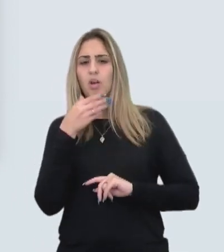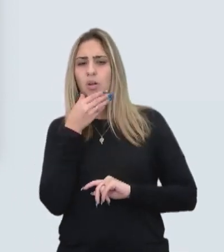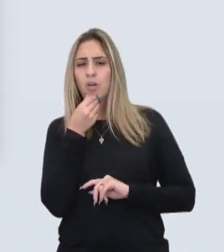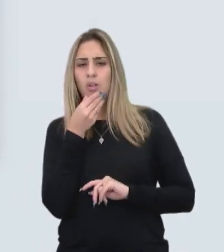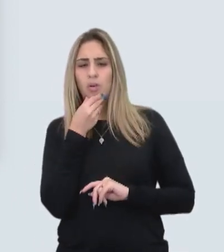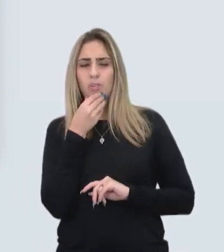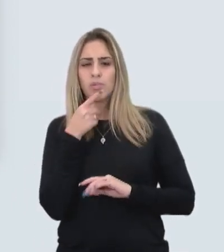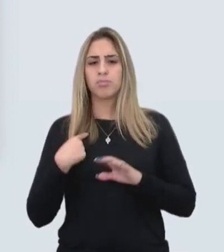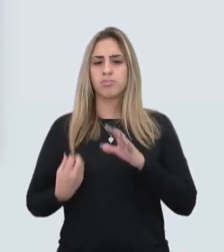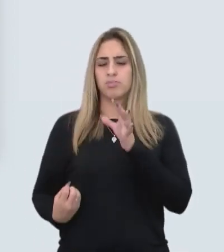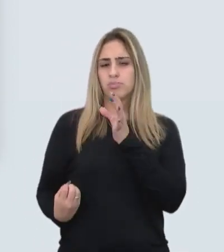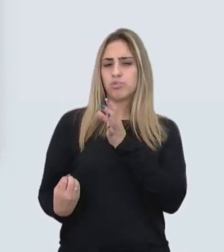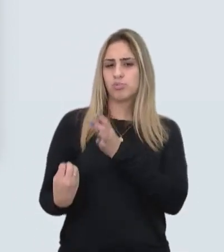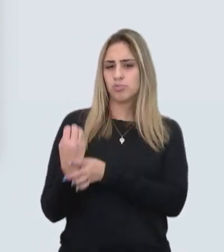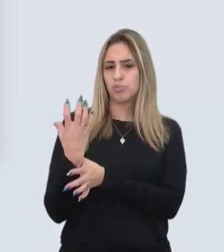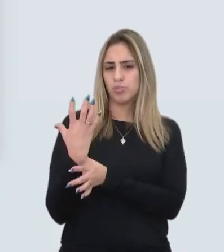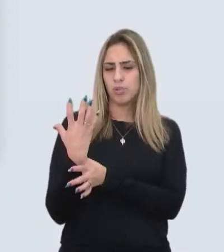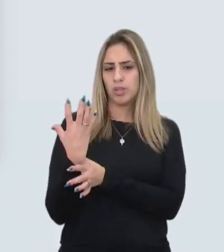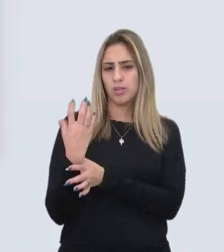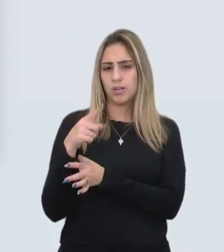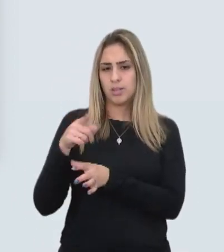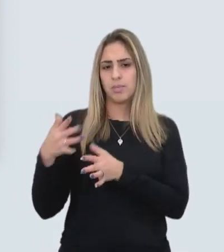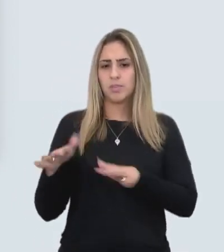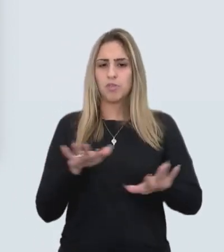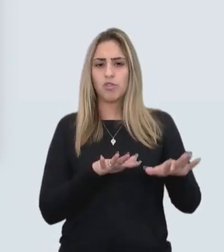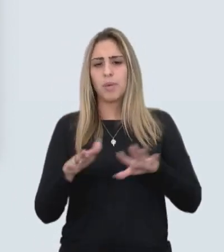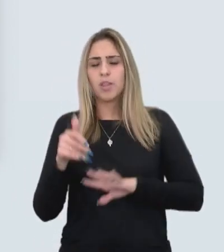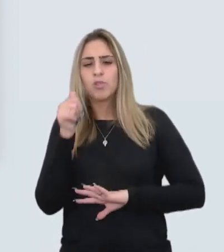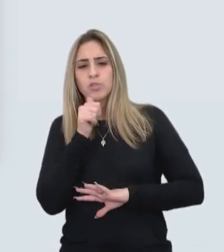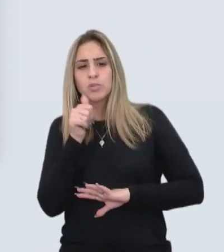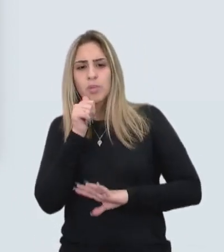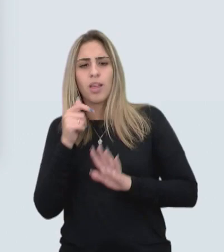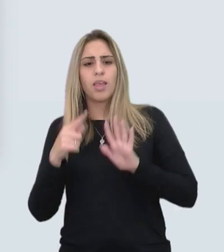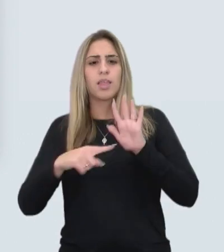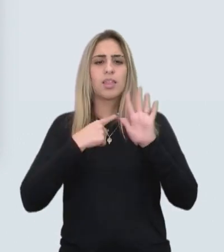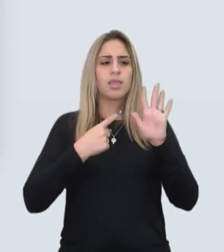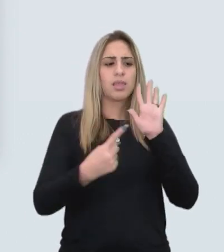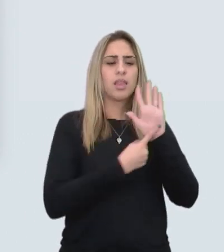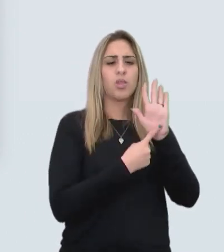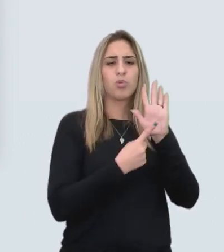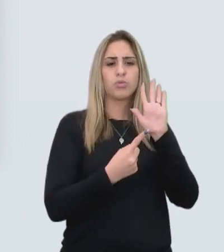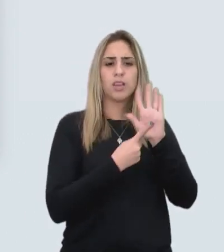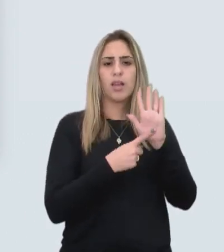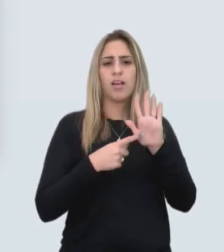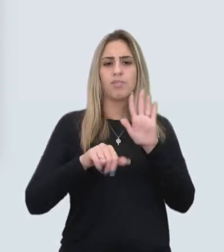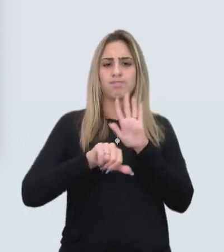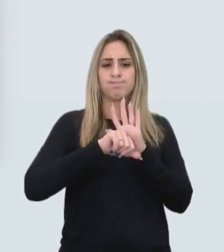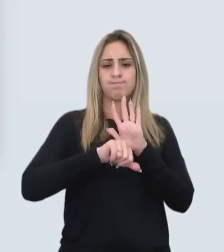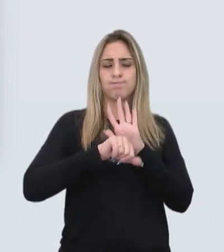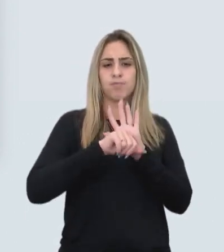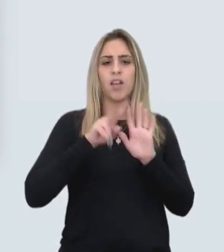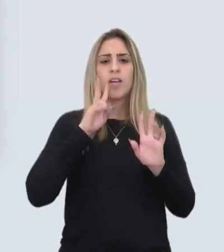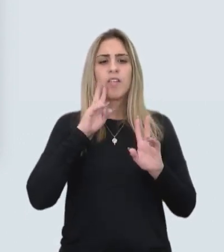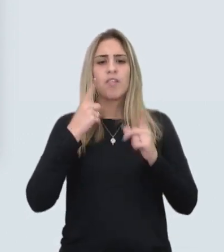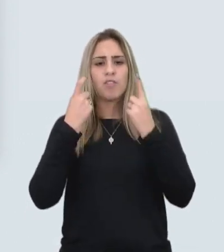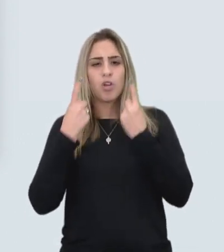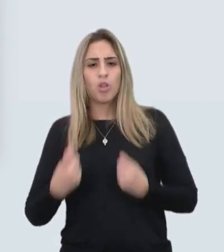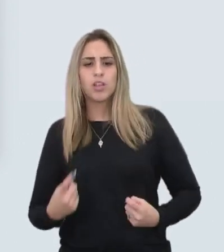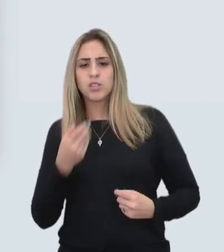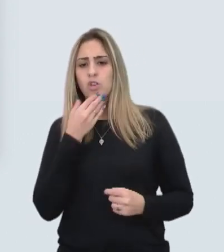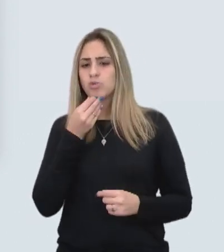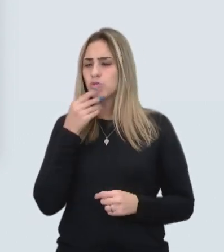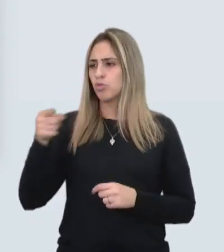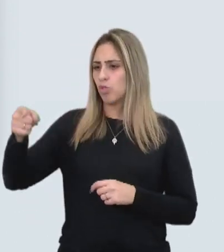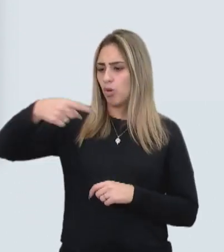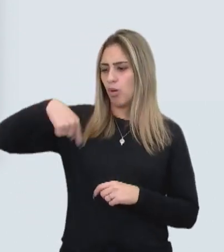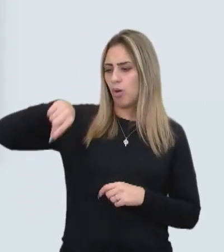né? Surgiu esse movimento de mulheres de denunciar as violências absurdas que acho que a maioria dos homens não tem nem noção